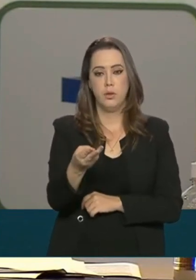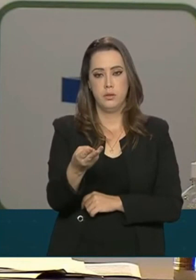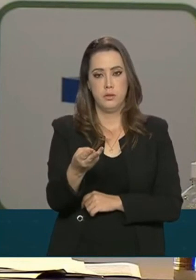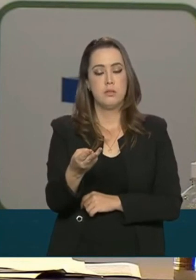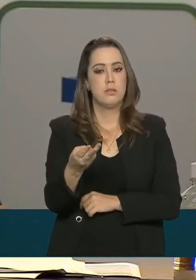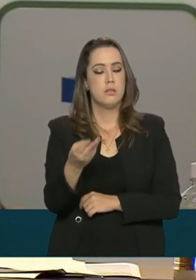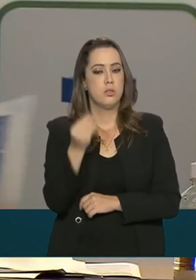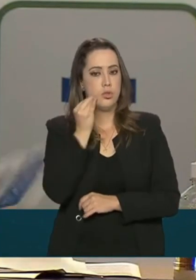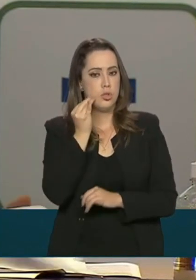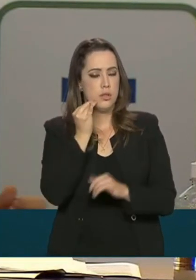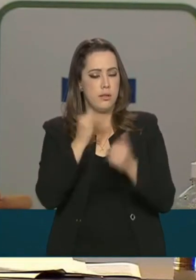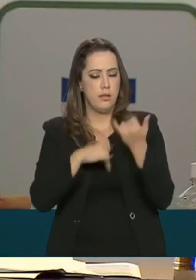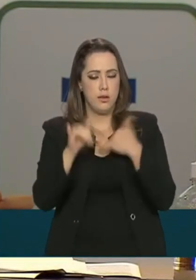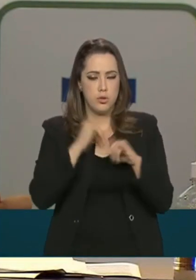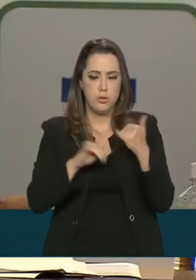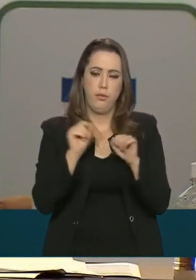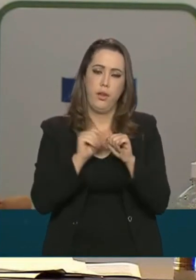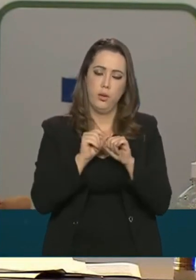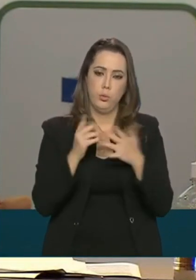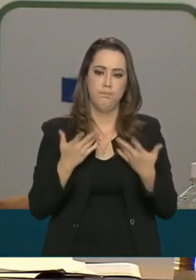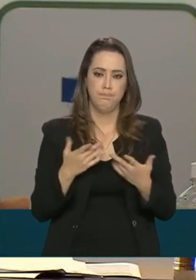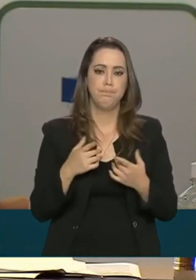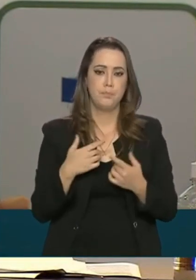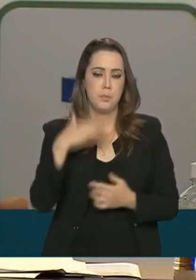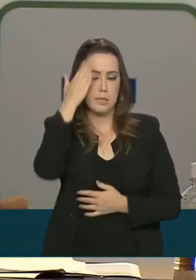4.795.851 total de testes realizados.